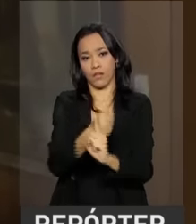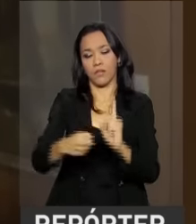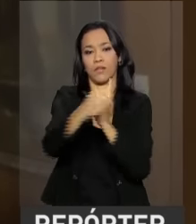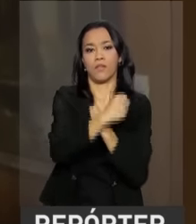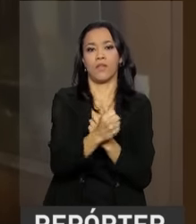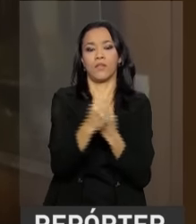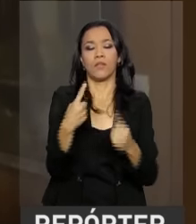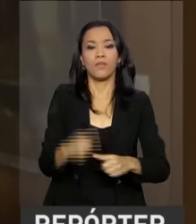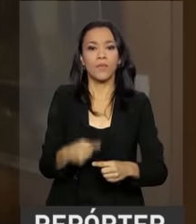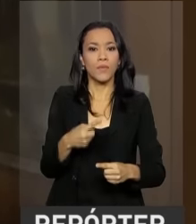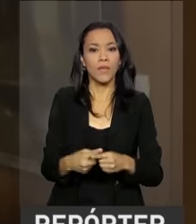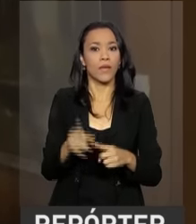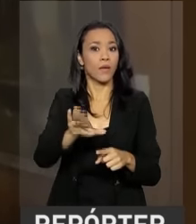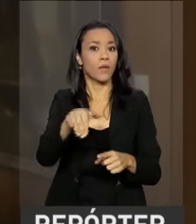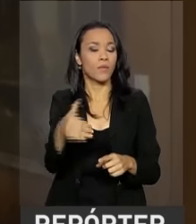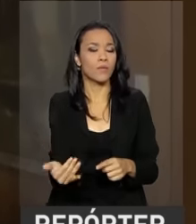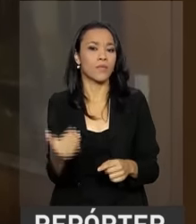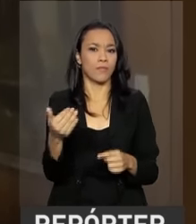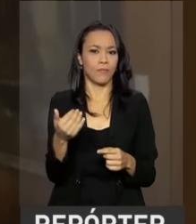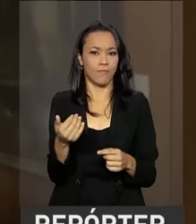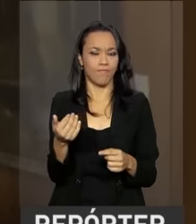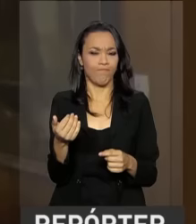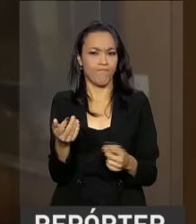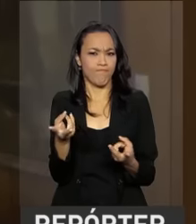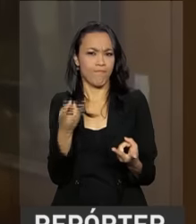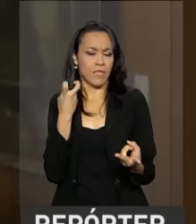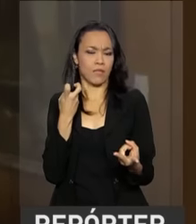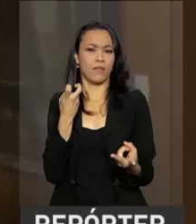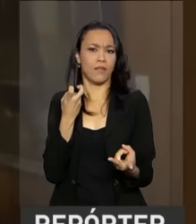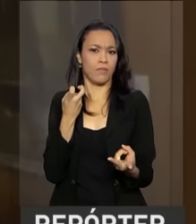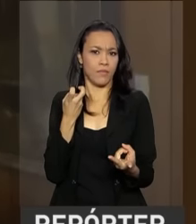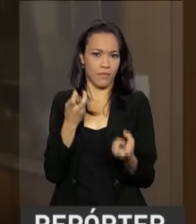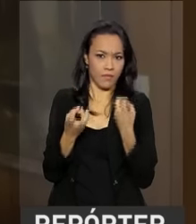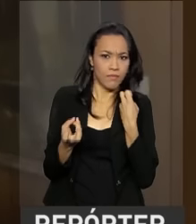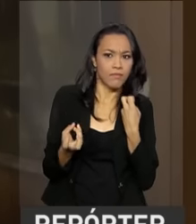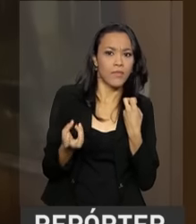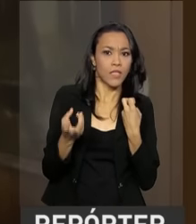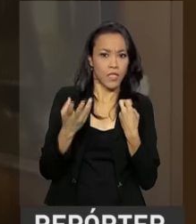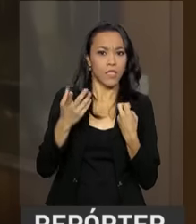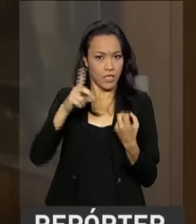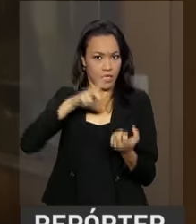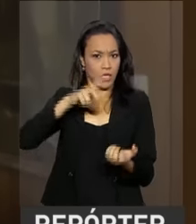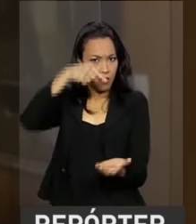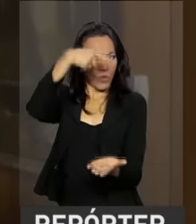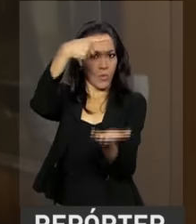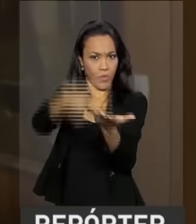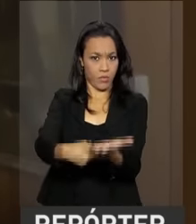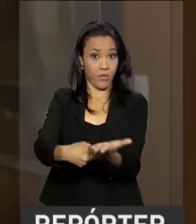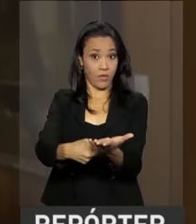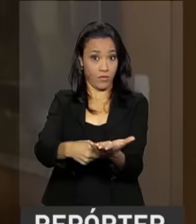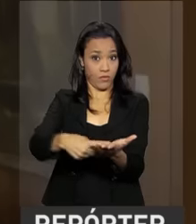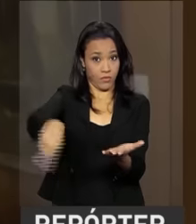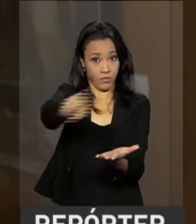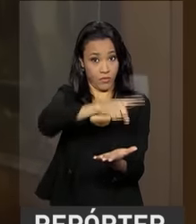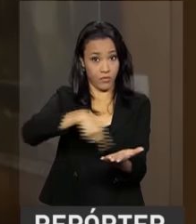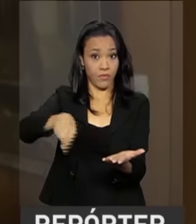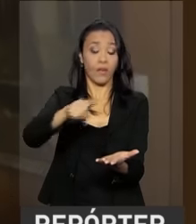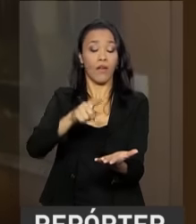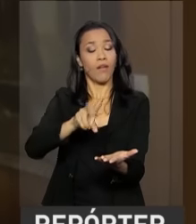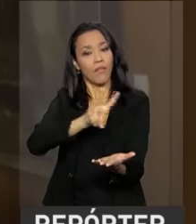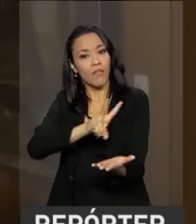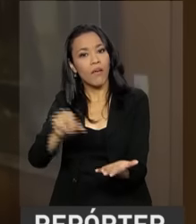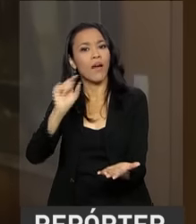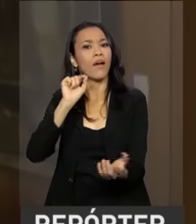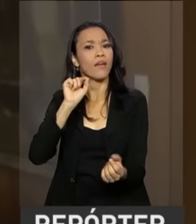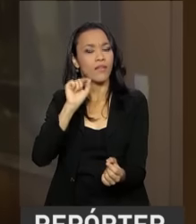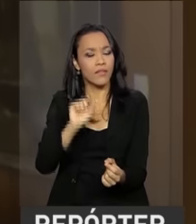partir do reconhecimento dos agentes de que nós temos esse comprometimento, é que haverá a